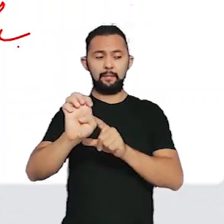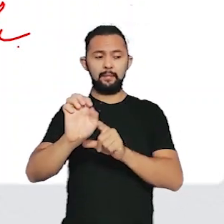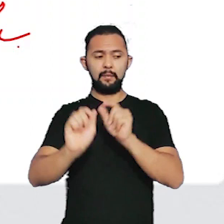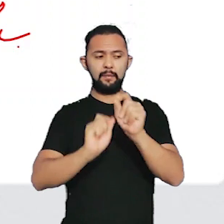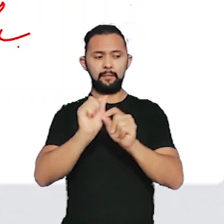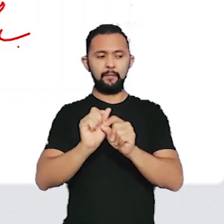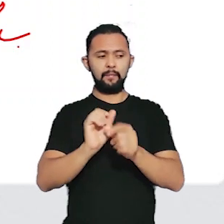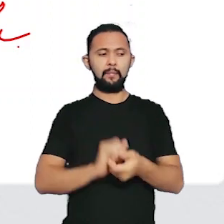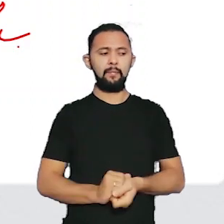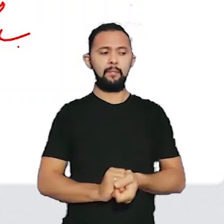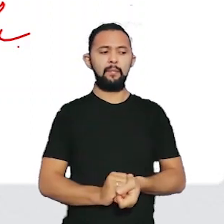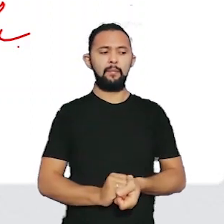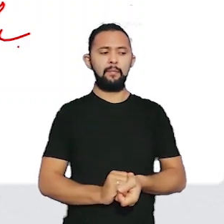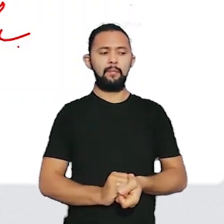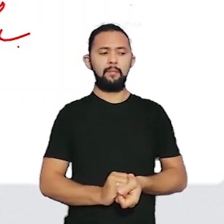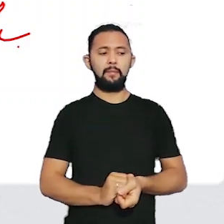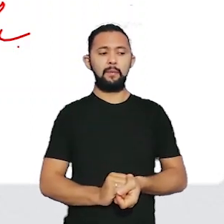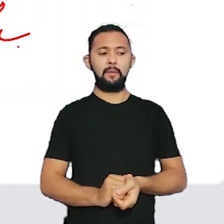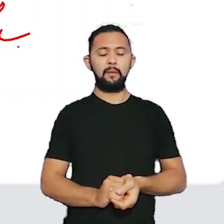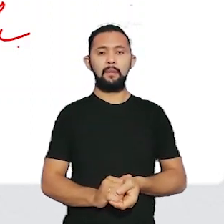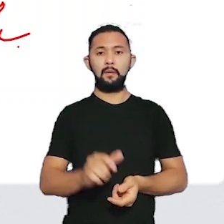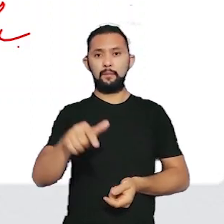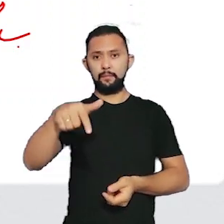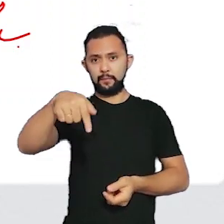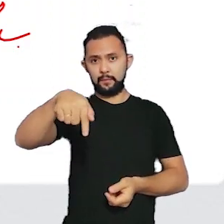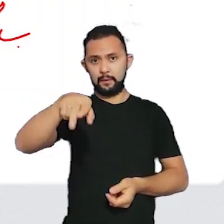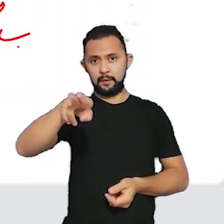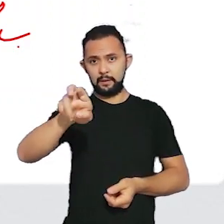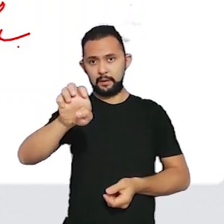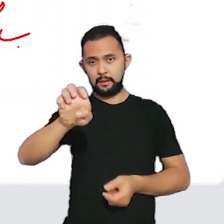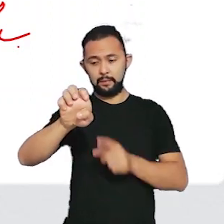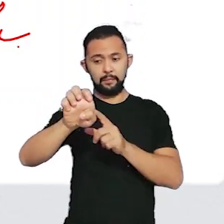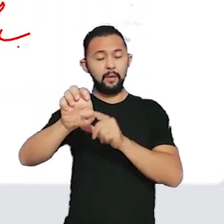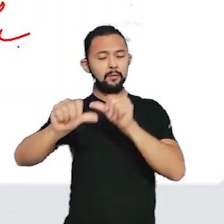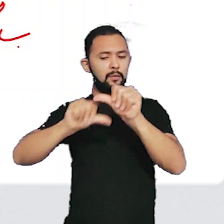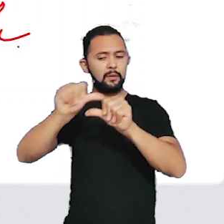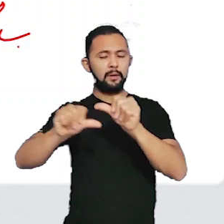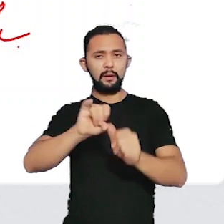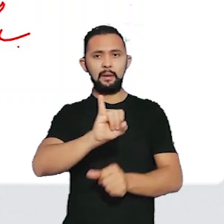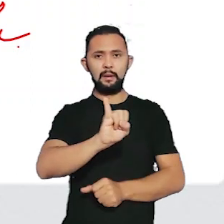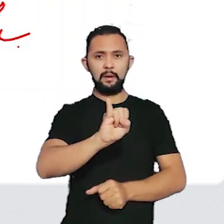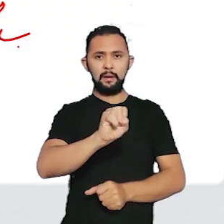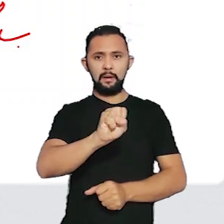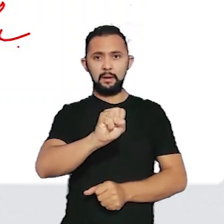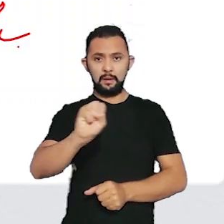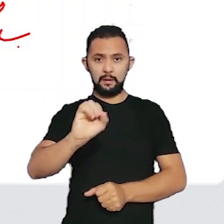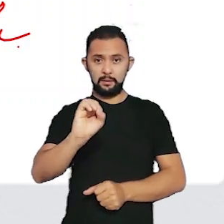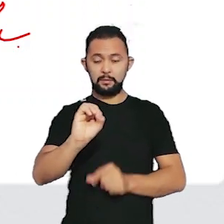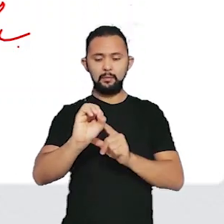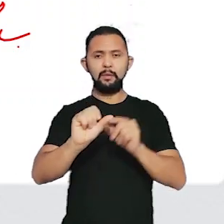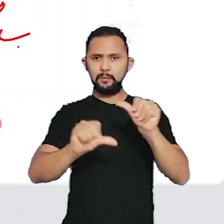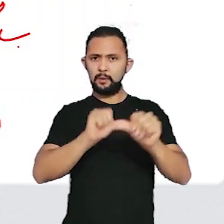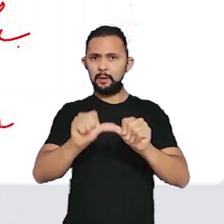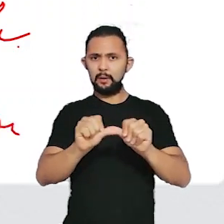o sossegava um pouco. É certo isso, tá? Isso é certo. Então, se eu posso trocar toda a oração